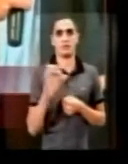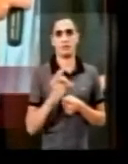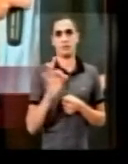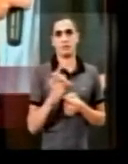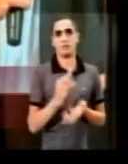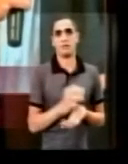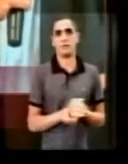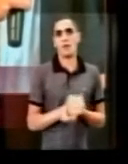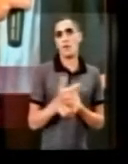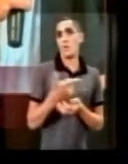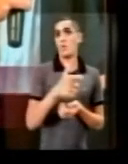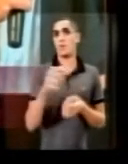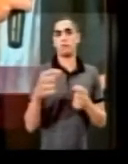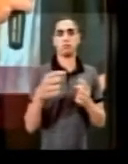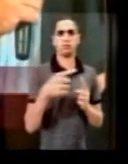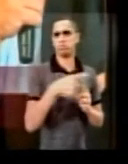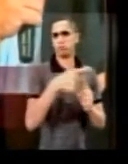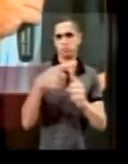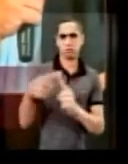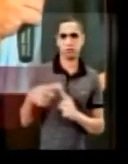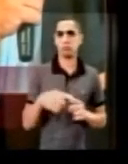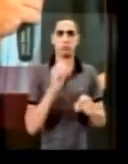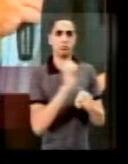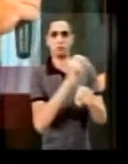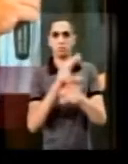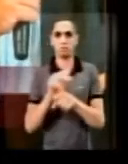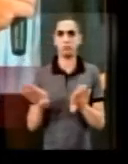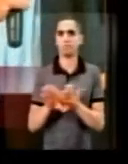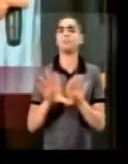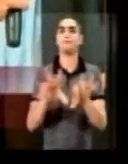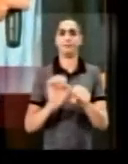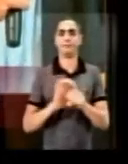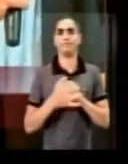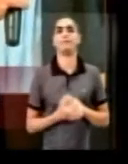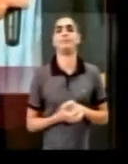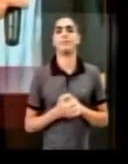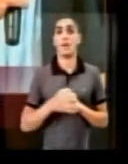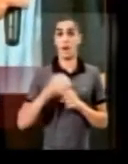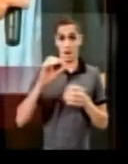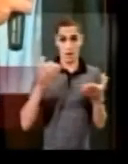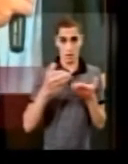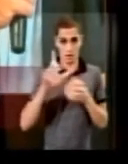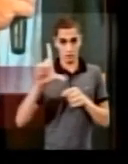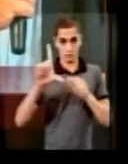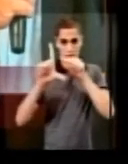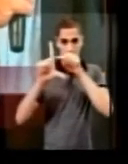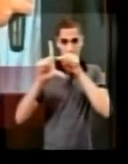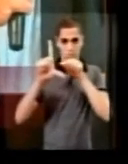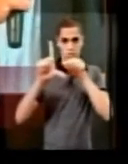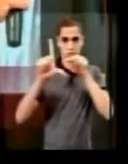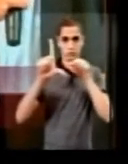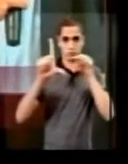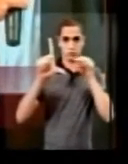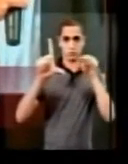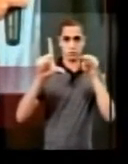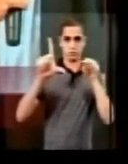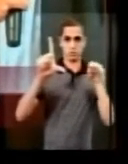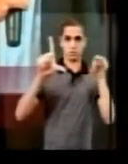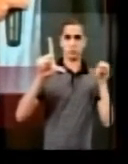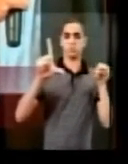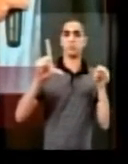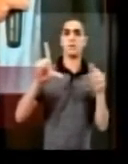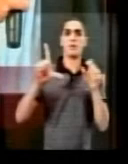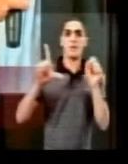34%, outros tipos de vírus. Na linha azul, você vai ver que são os